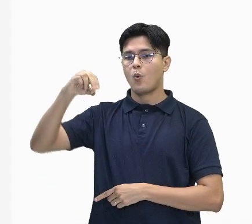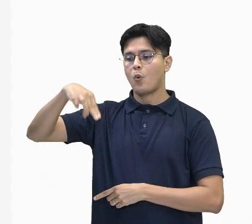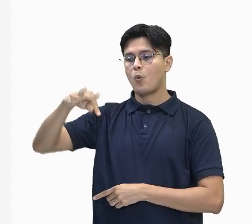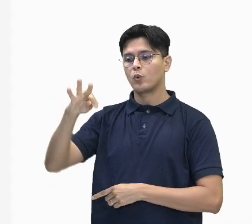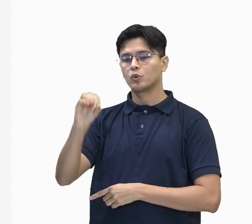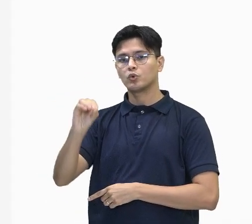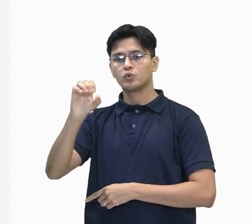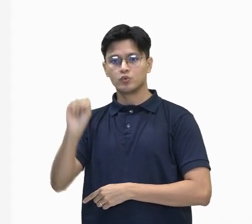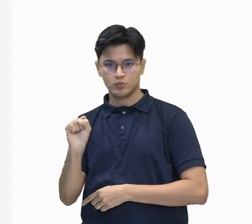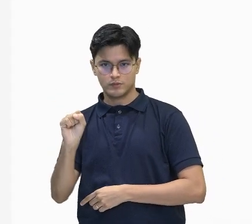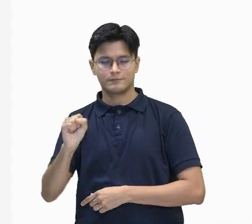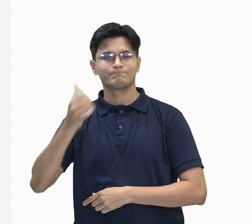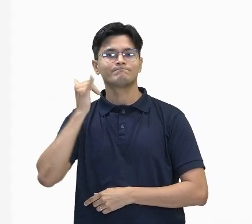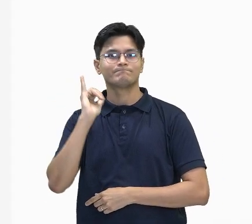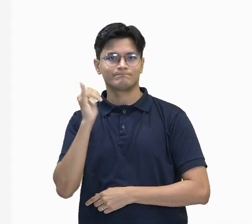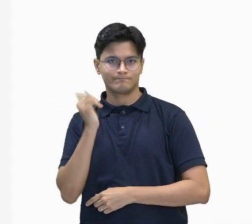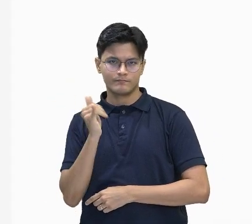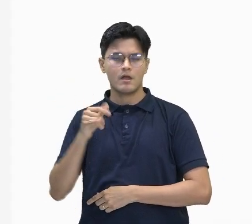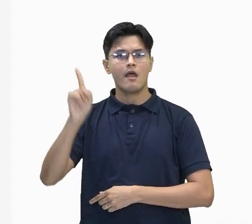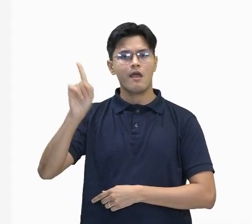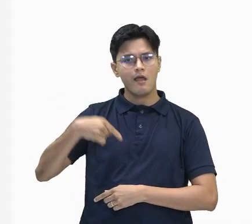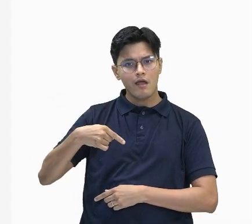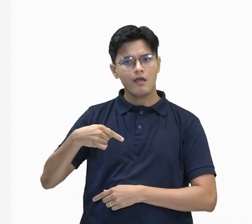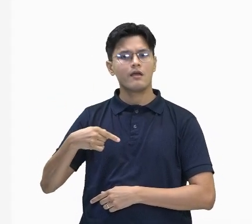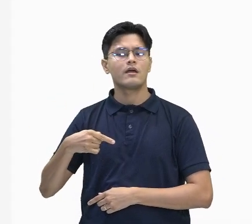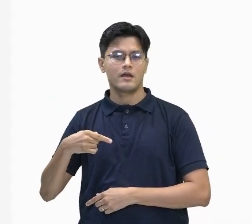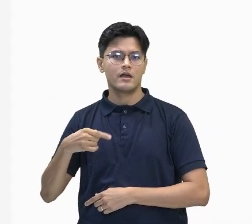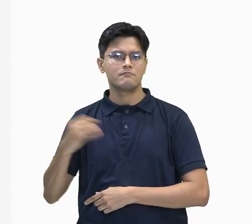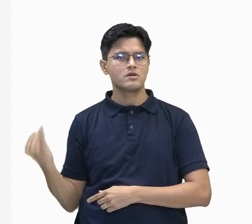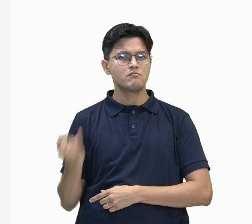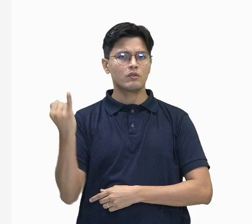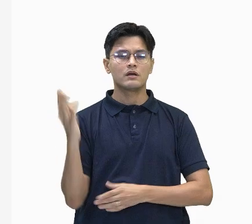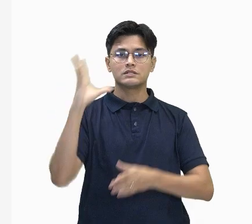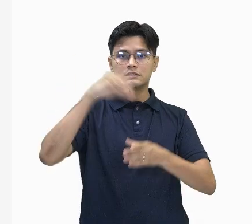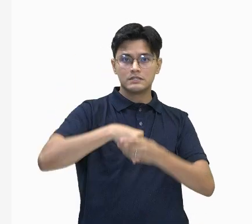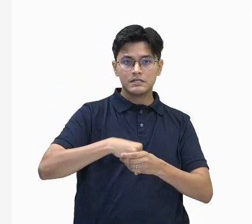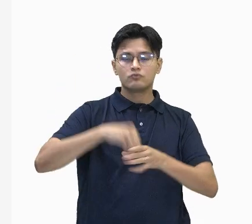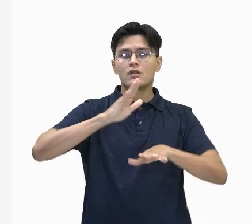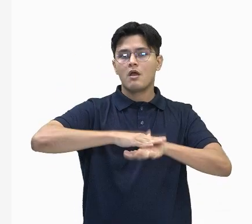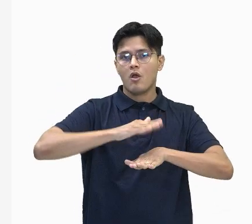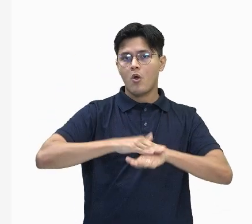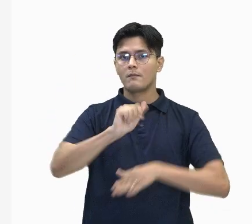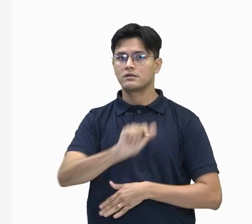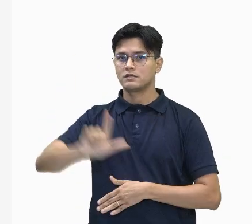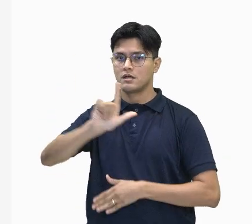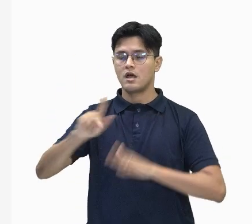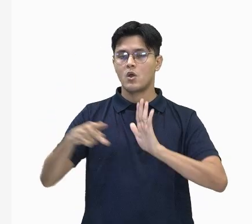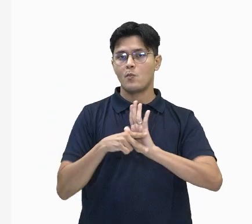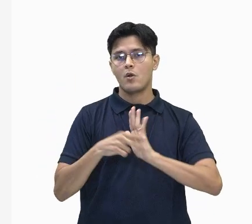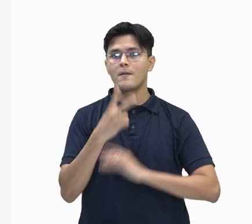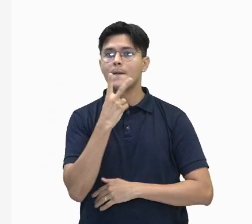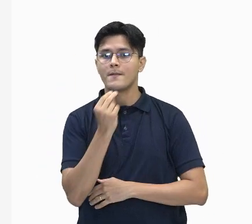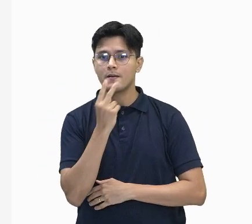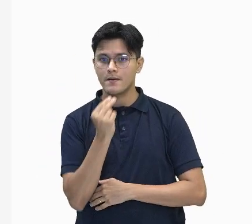fundamental da obra machadiana e eles nos apresentam, né? Assim,